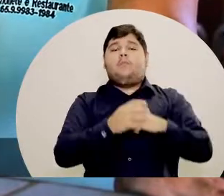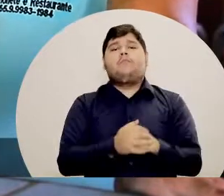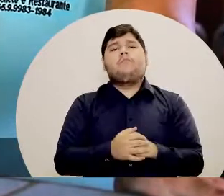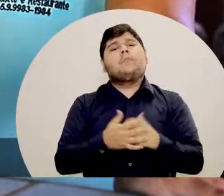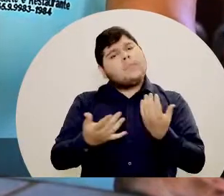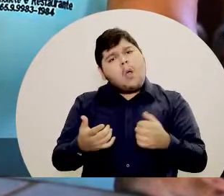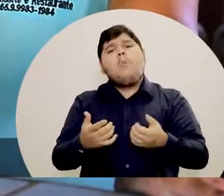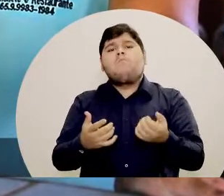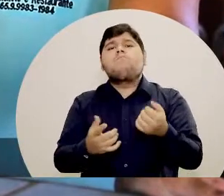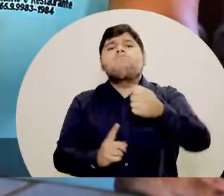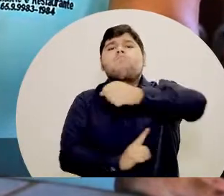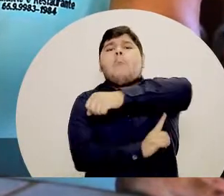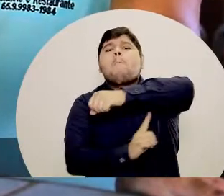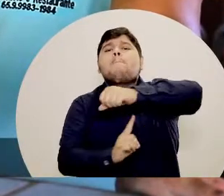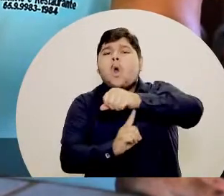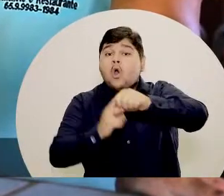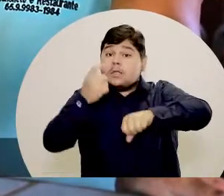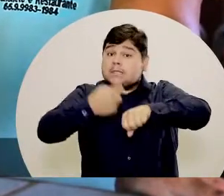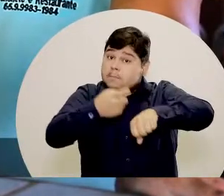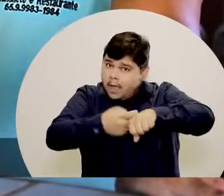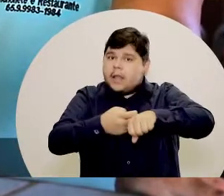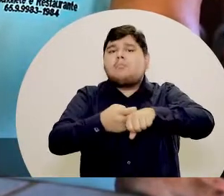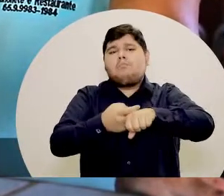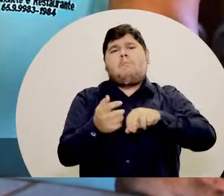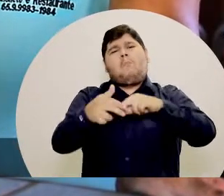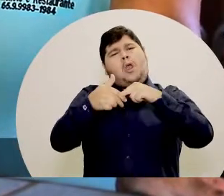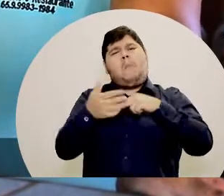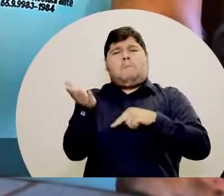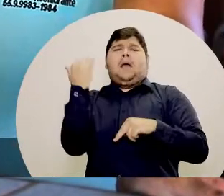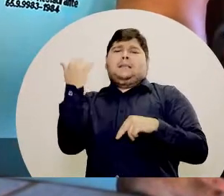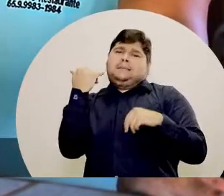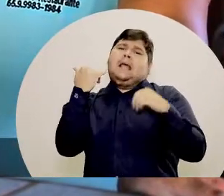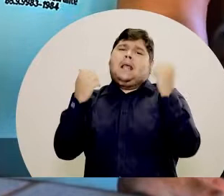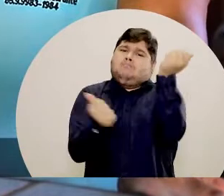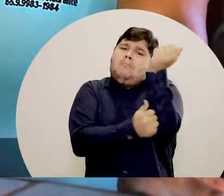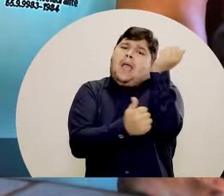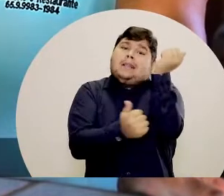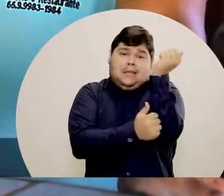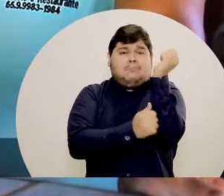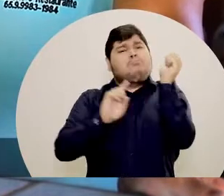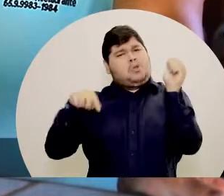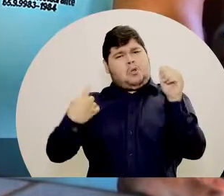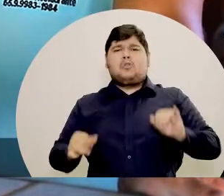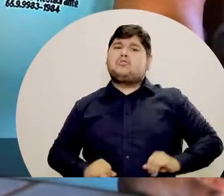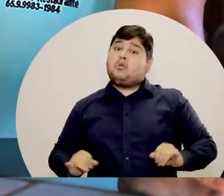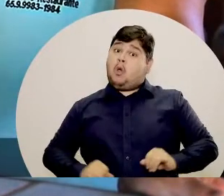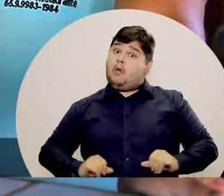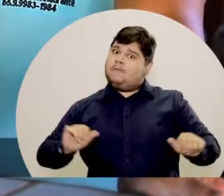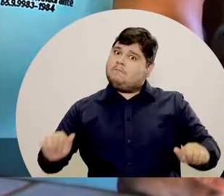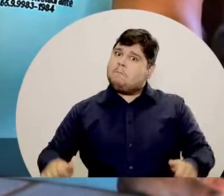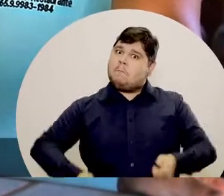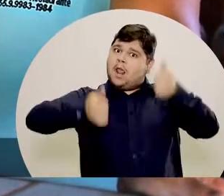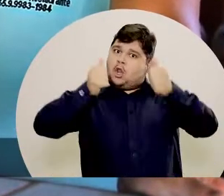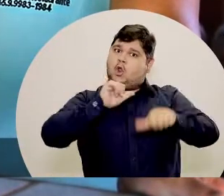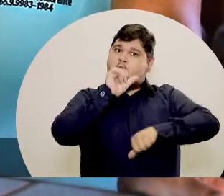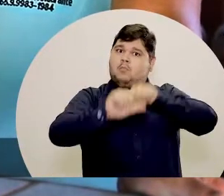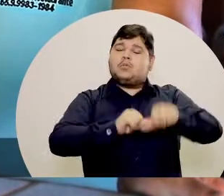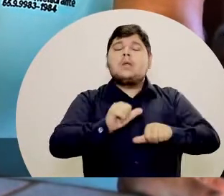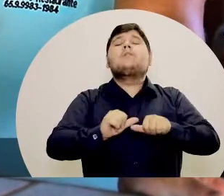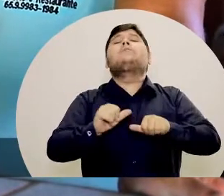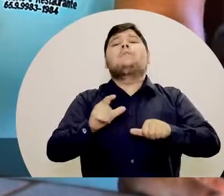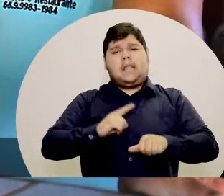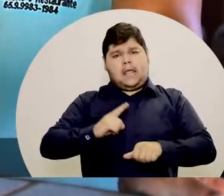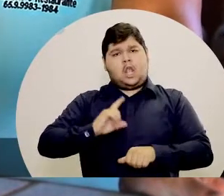de cimento, tirou as de madeira, que a gente sofria muito com elas, e melhorou para mim, para todo mundo que tem pousada, para